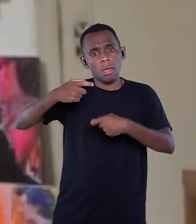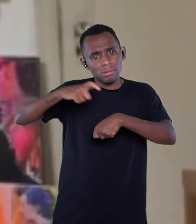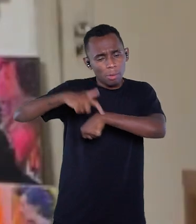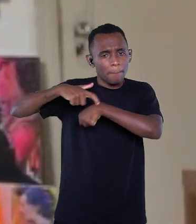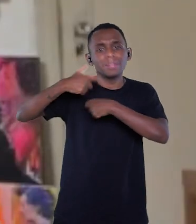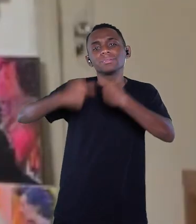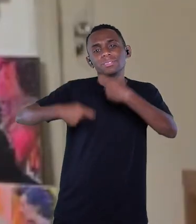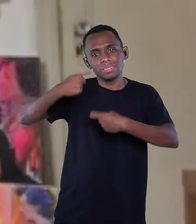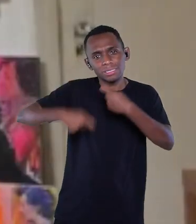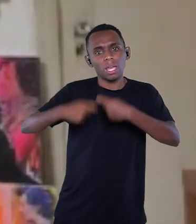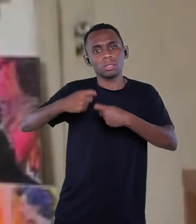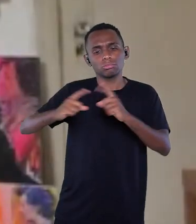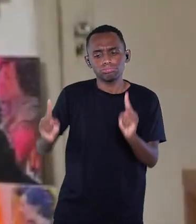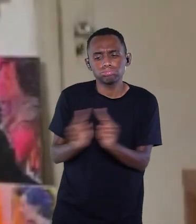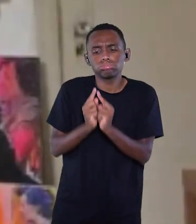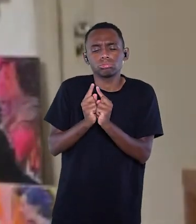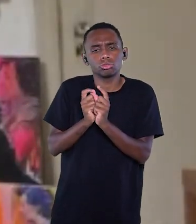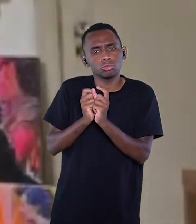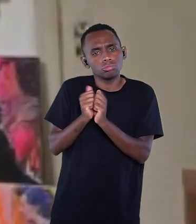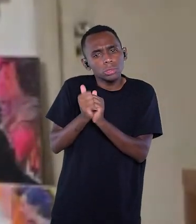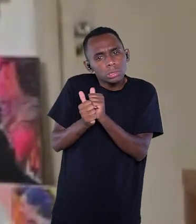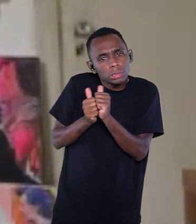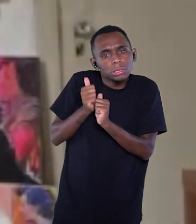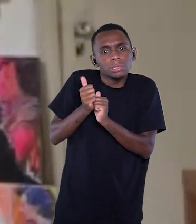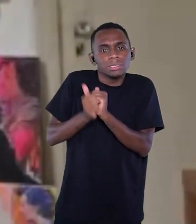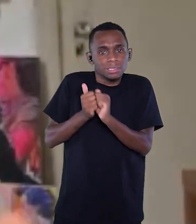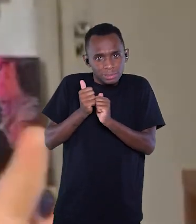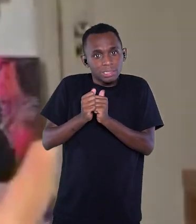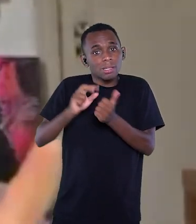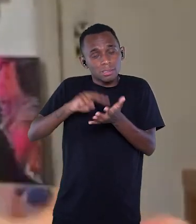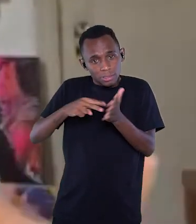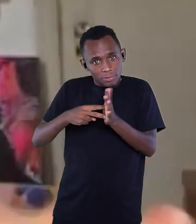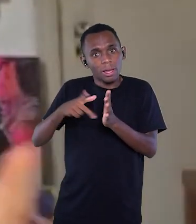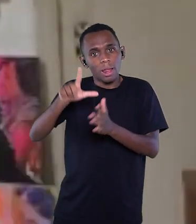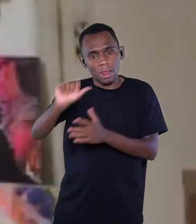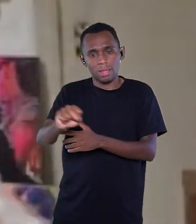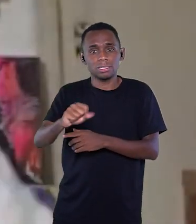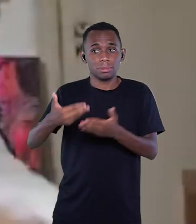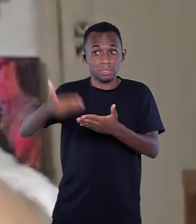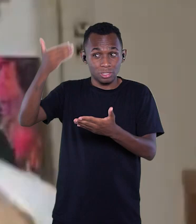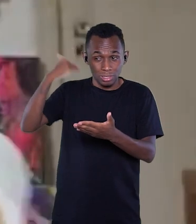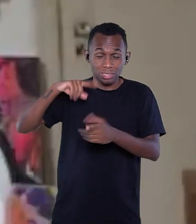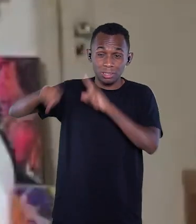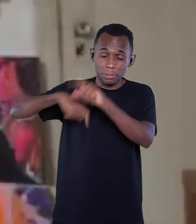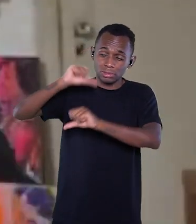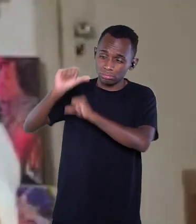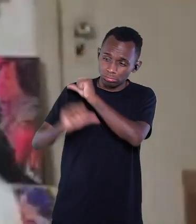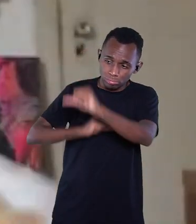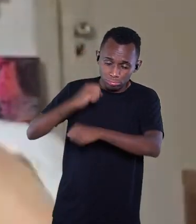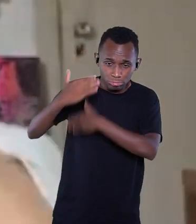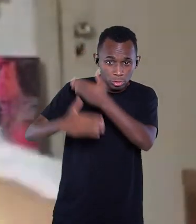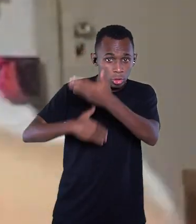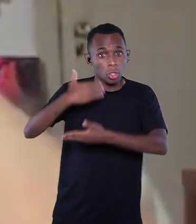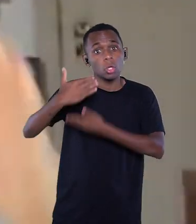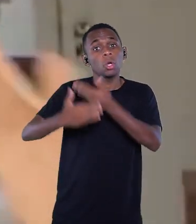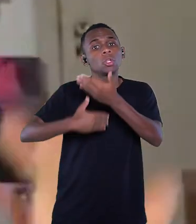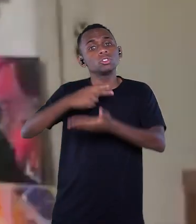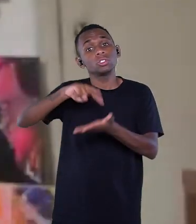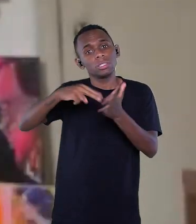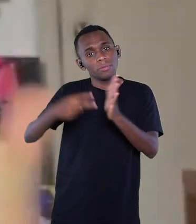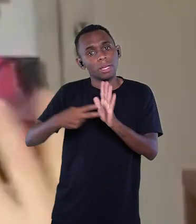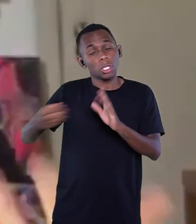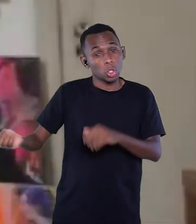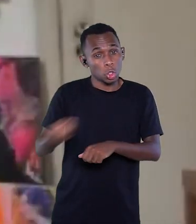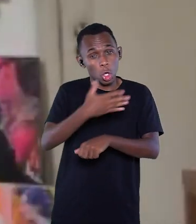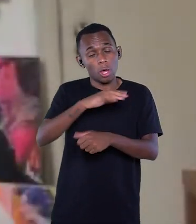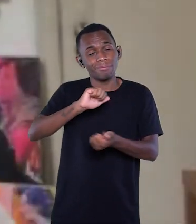assim. Então, tinham vários, isso vai crescendo, né, ao longo da história, ele vai se sedimentando novos significados e